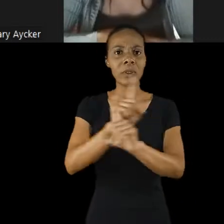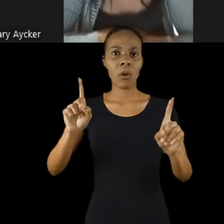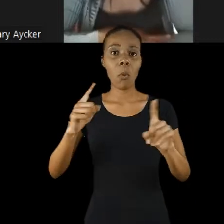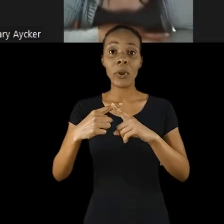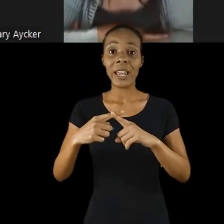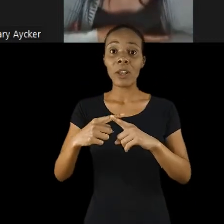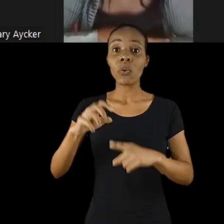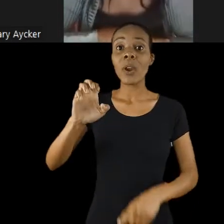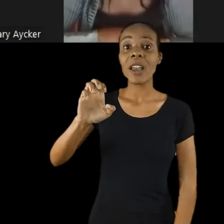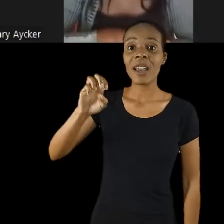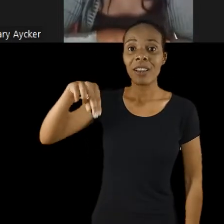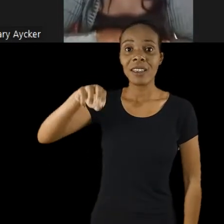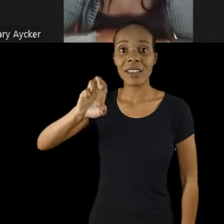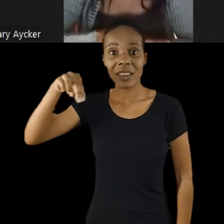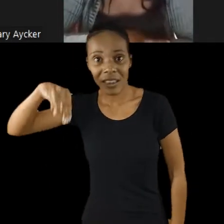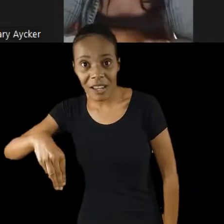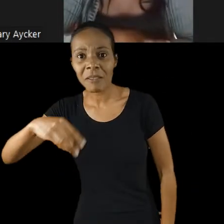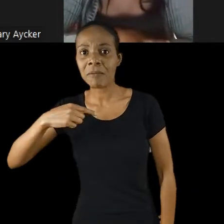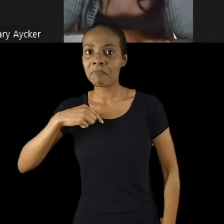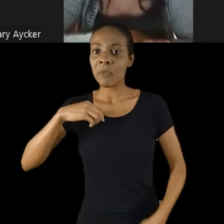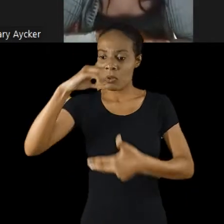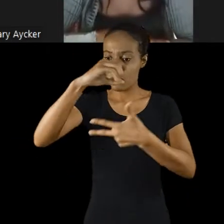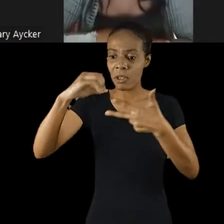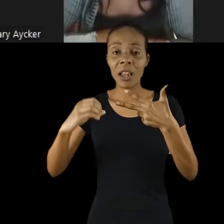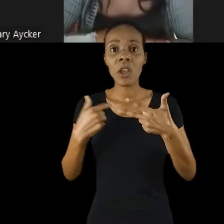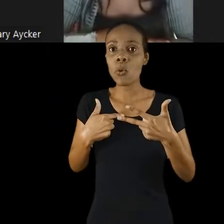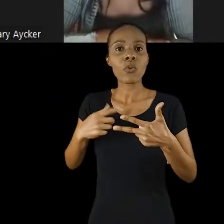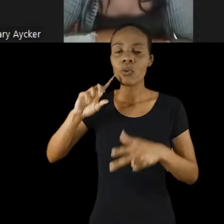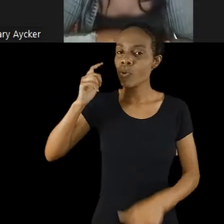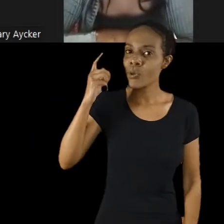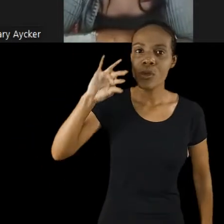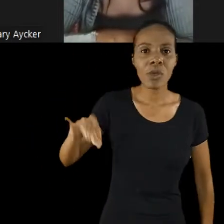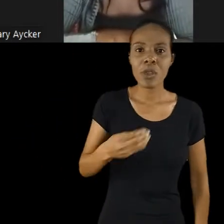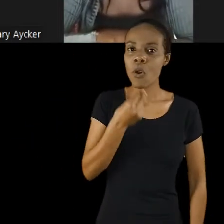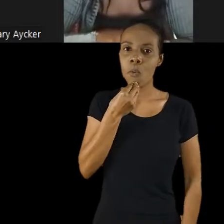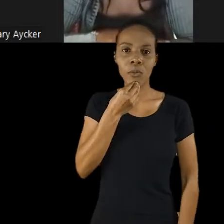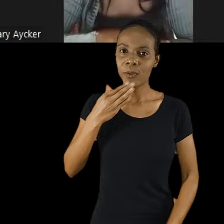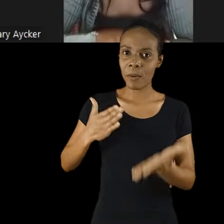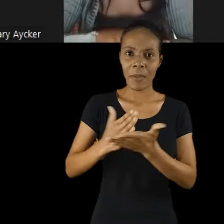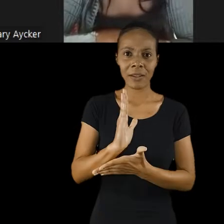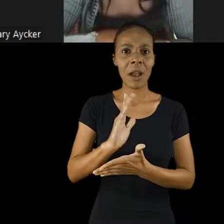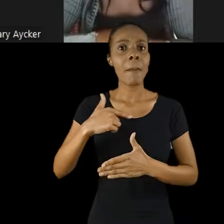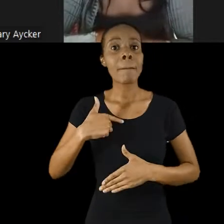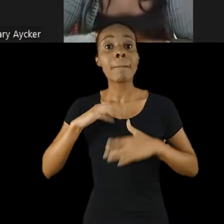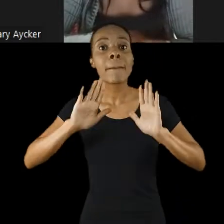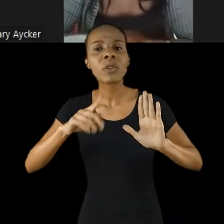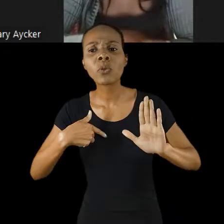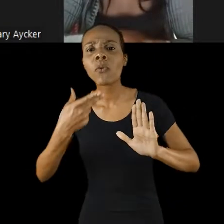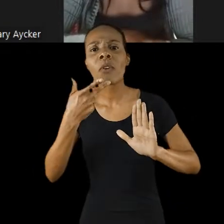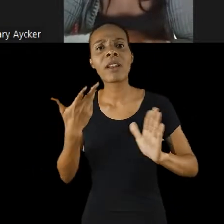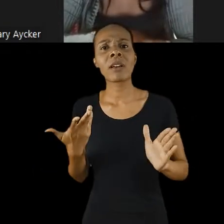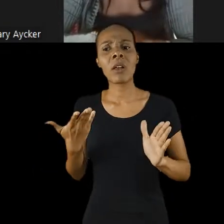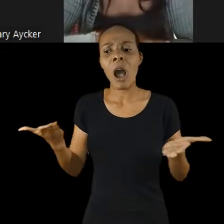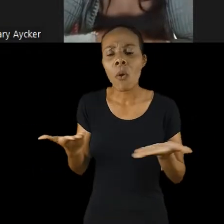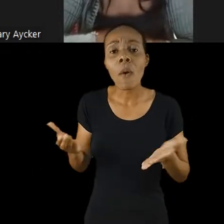minha arte ela é muito para além daquelas universidades e dessas salas brancas. A minha arte é para tocar as minhas. A gente está em 2021, a gente não tem